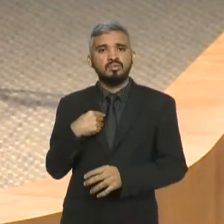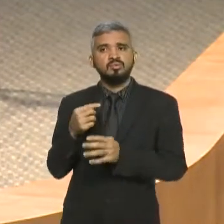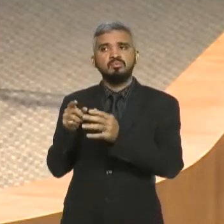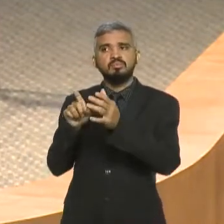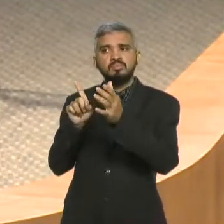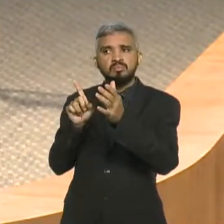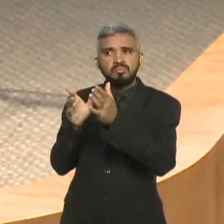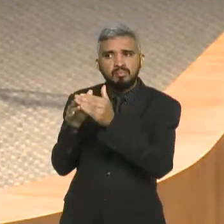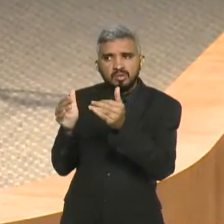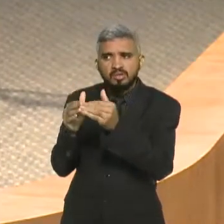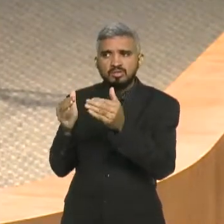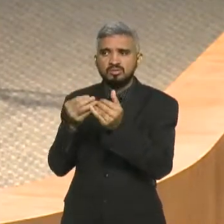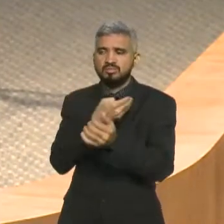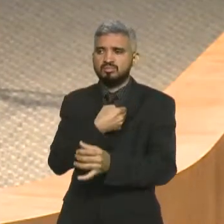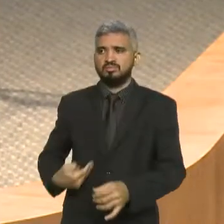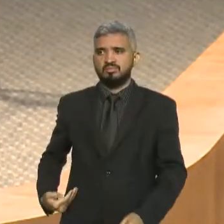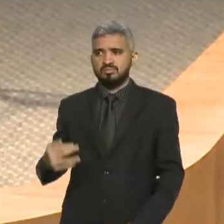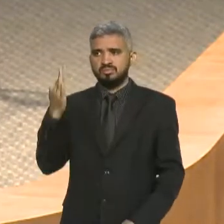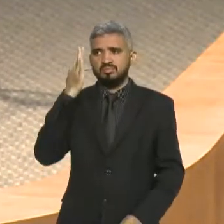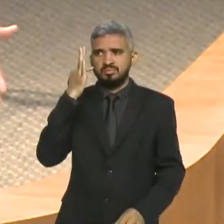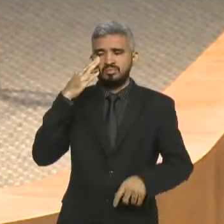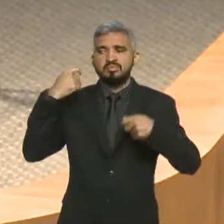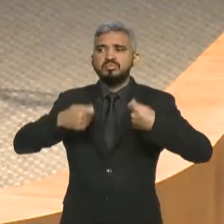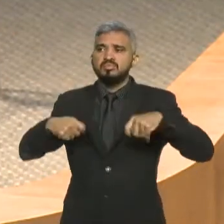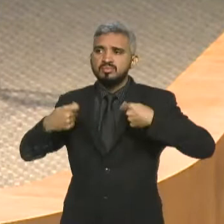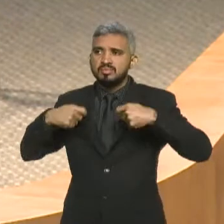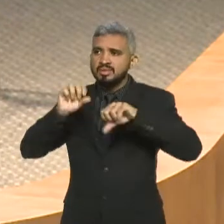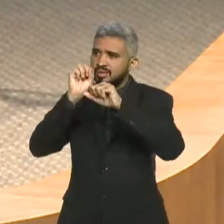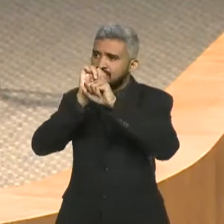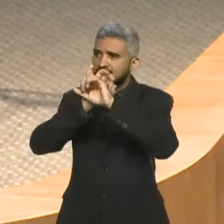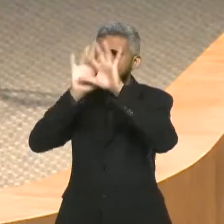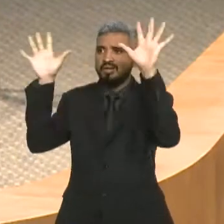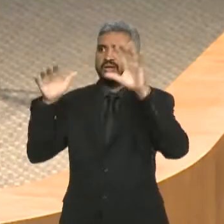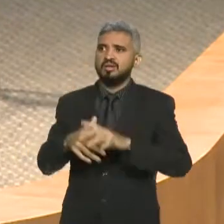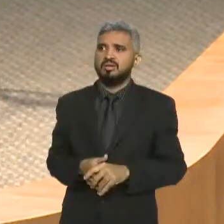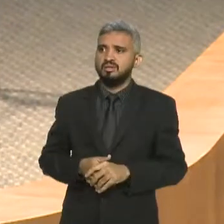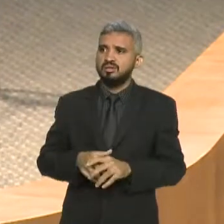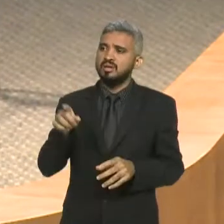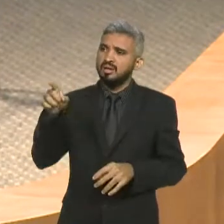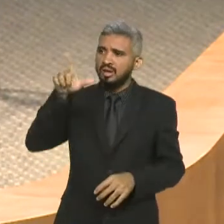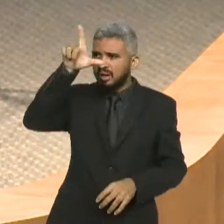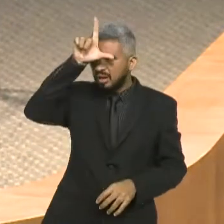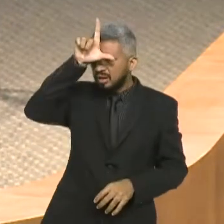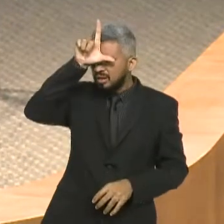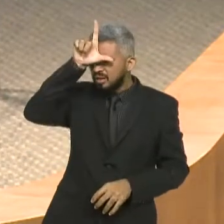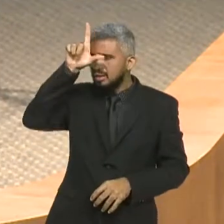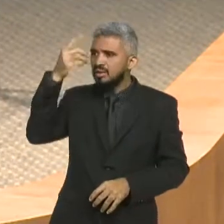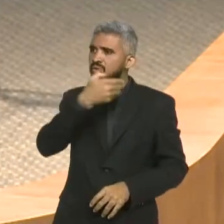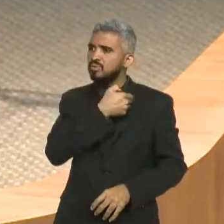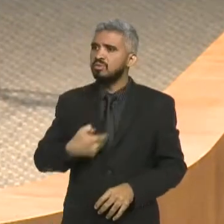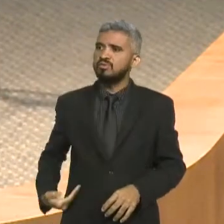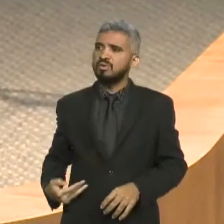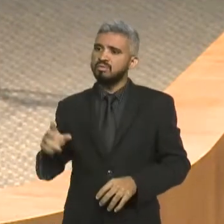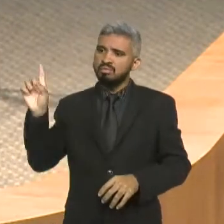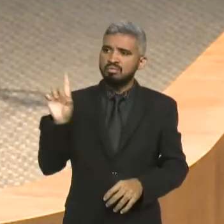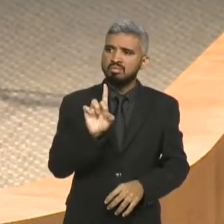transparência. Cadê o líder do governo que não veio falar nada sobre o seletivo fraudulento? Nada.